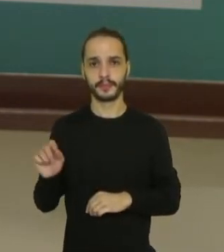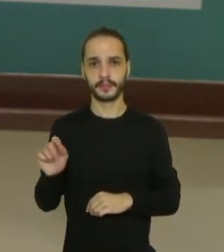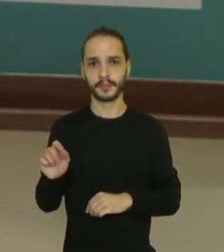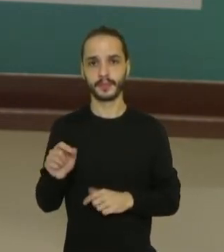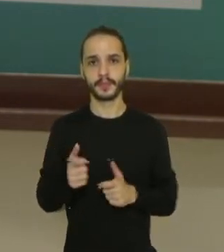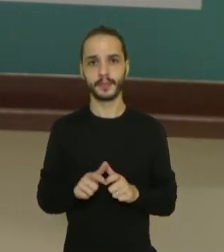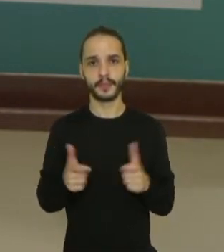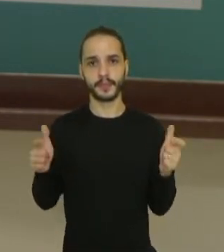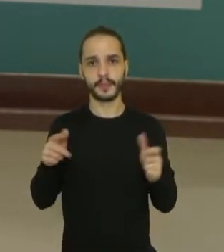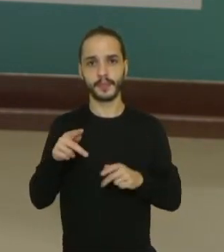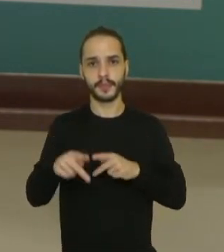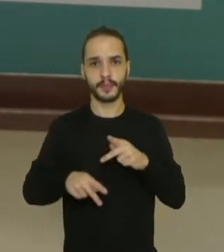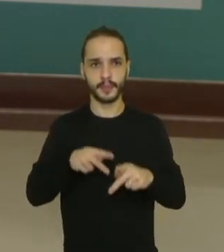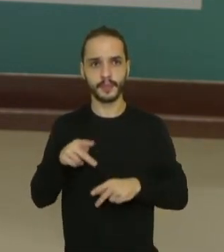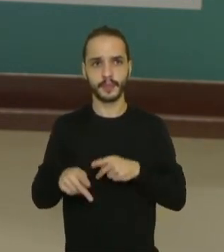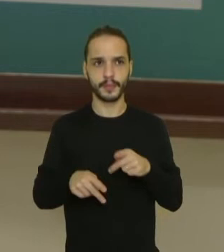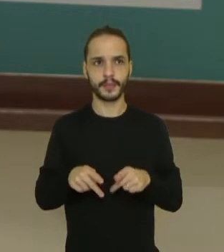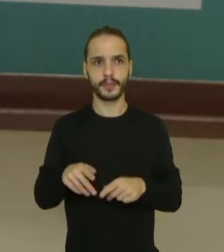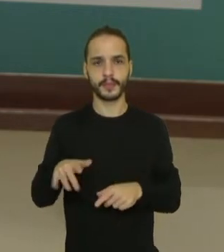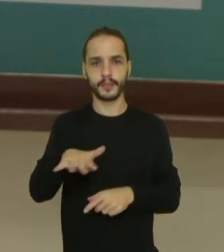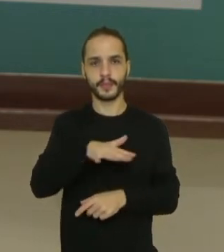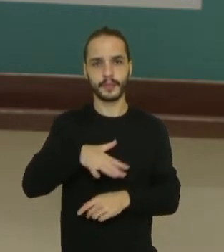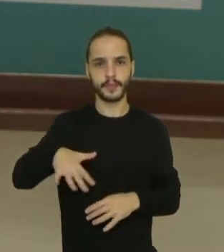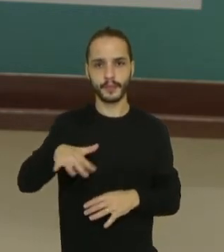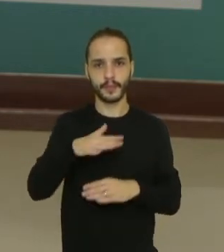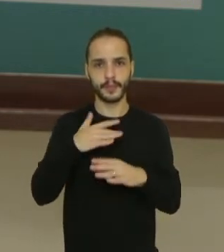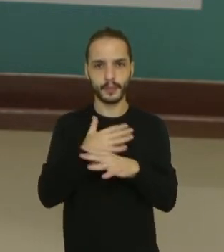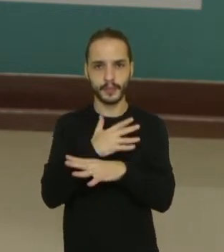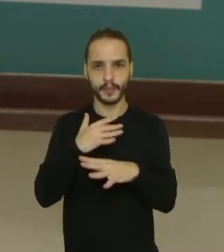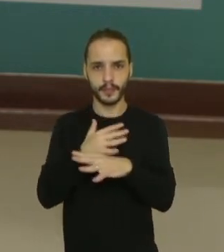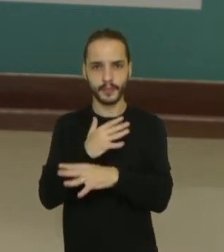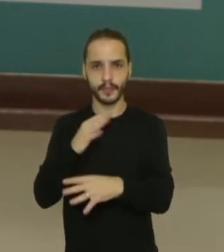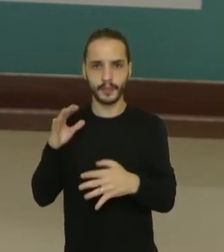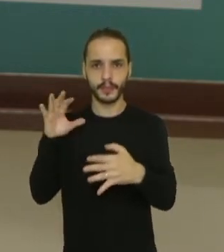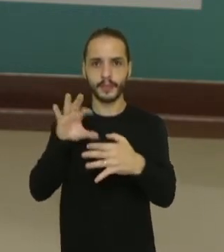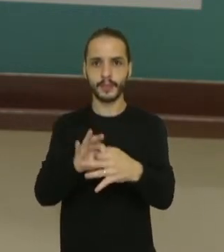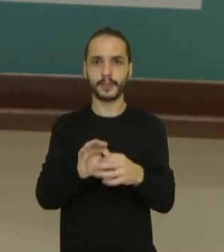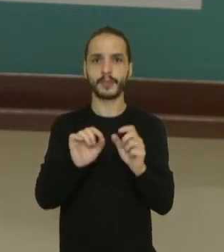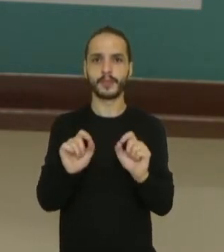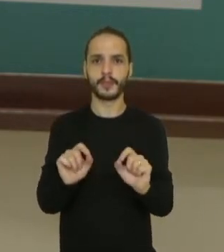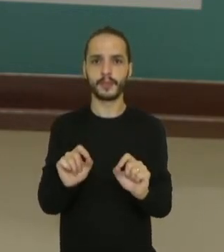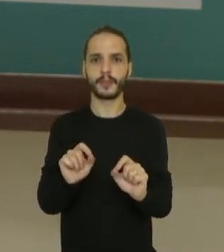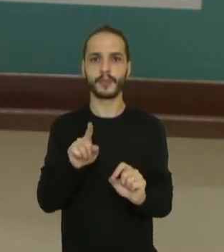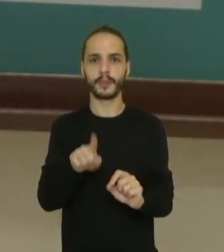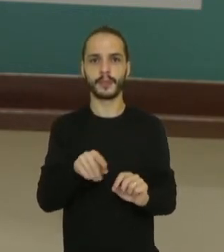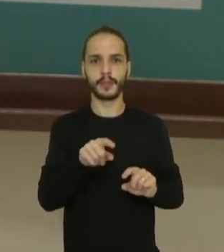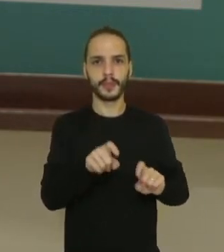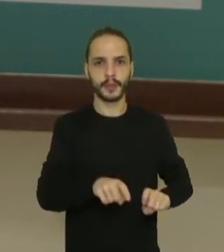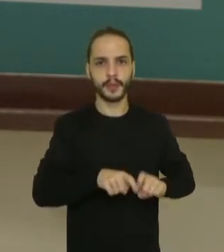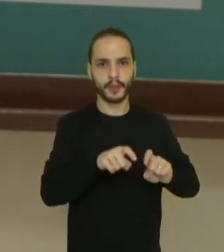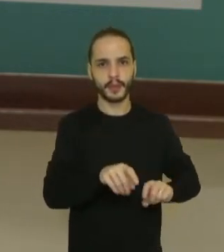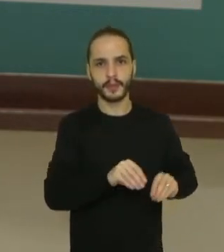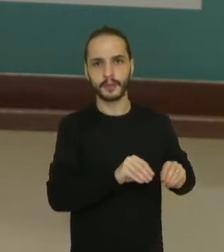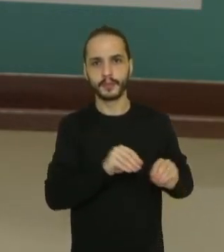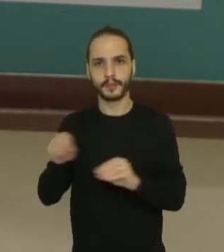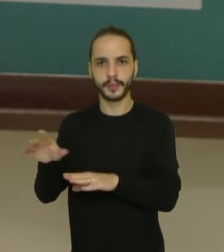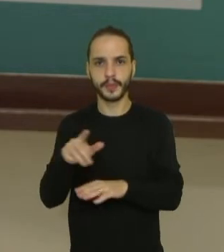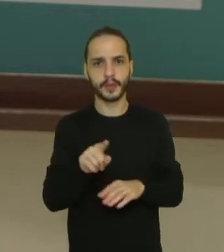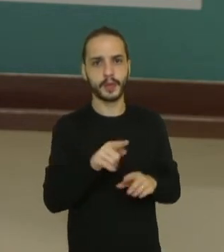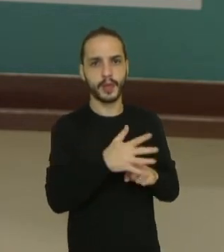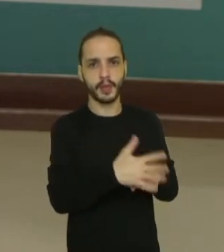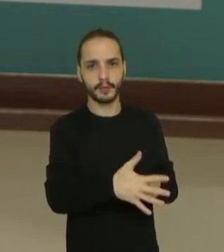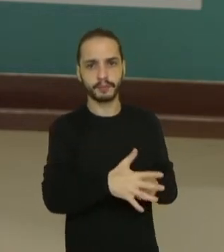população em área urbana está diretamente associado ao quê? Ao êxodo rural, a mecanização que fez com que o êxodo